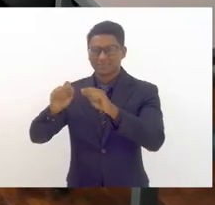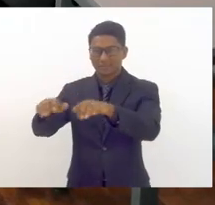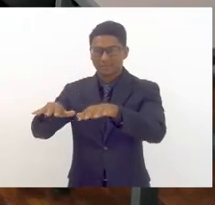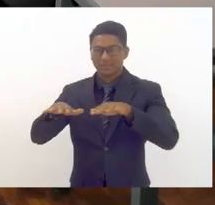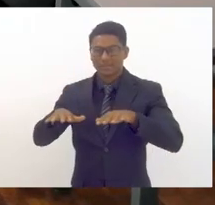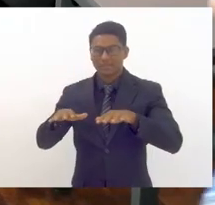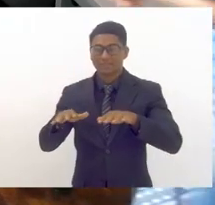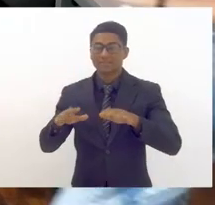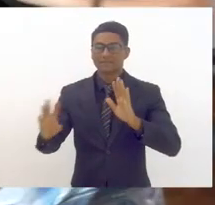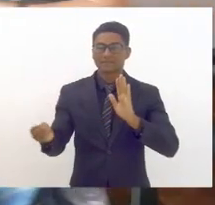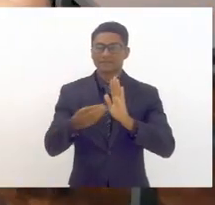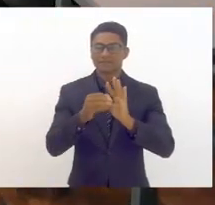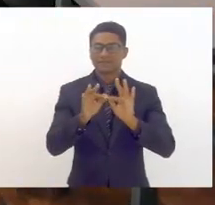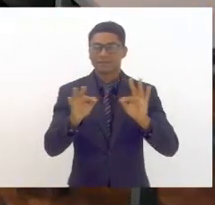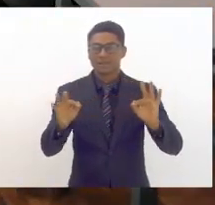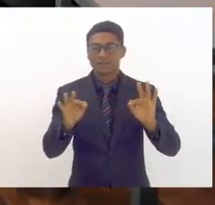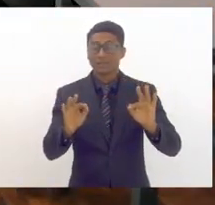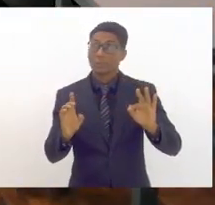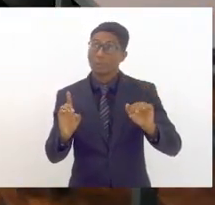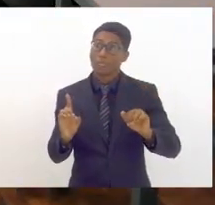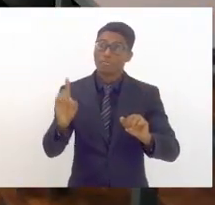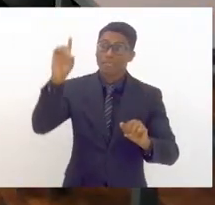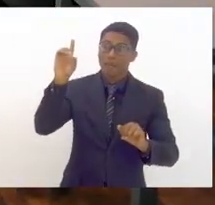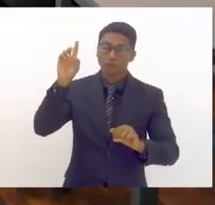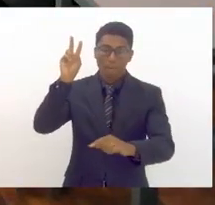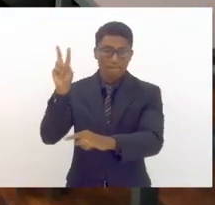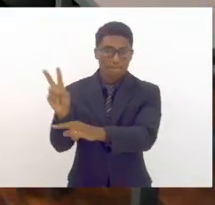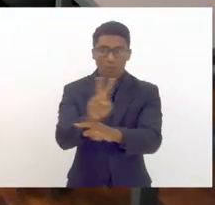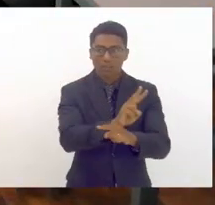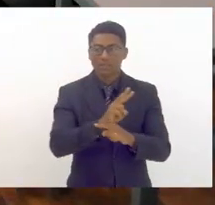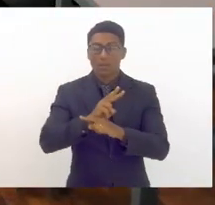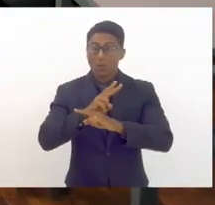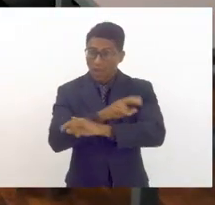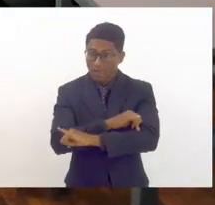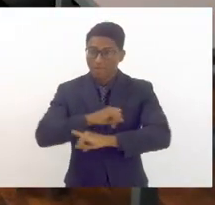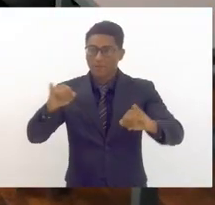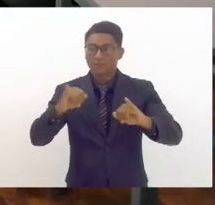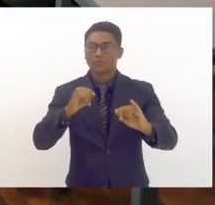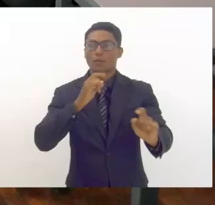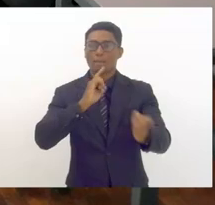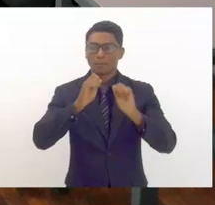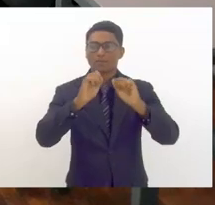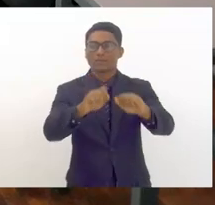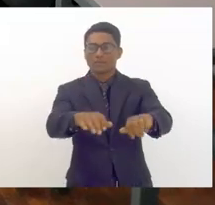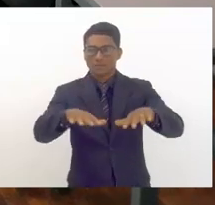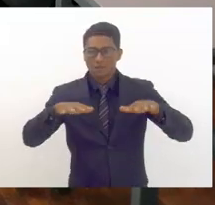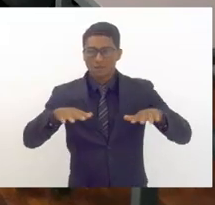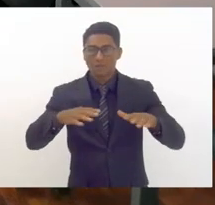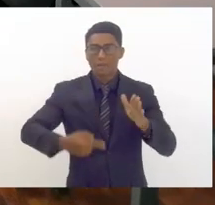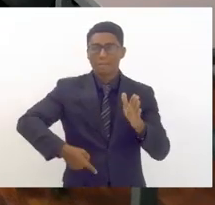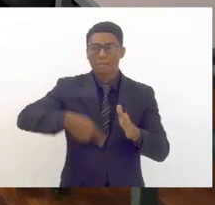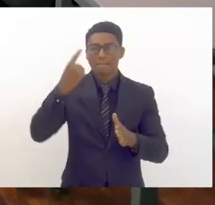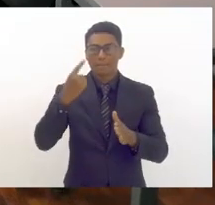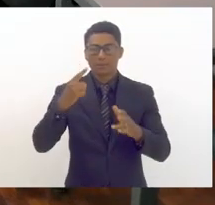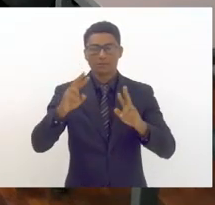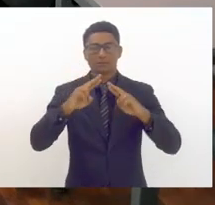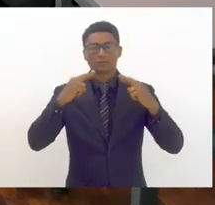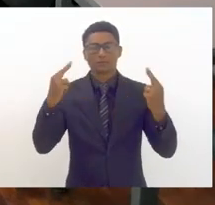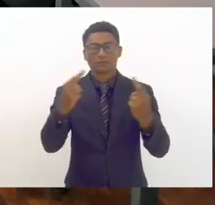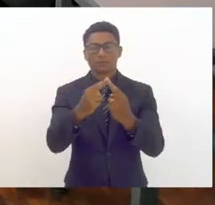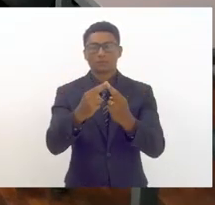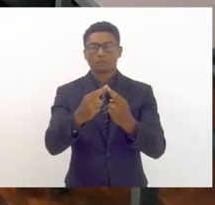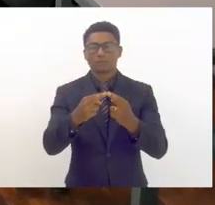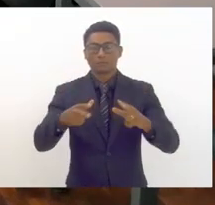sobre a proteção de Deus, declaro abertos os trabalhos da primeira audiência pública